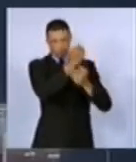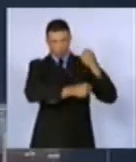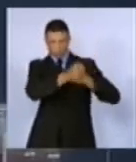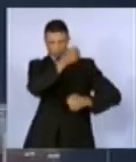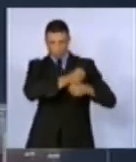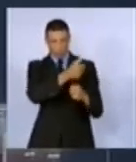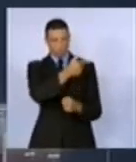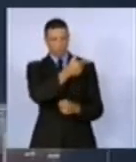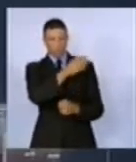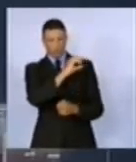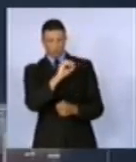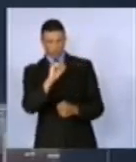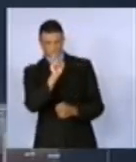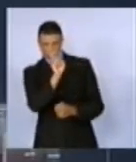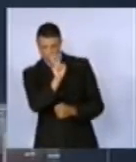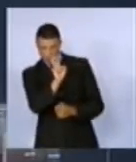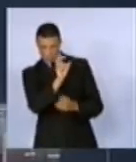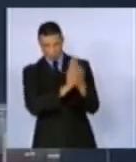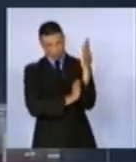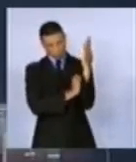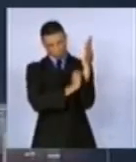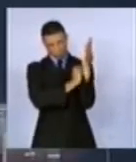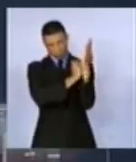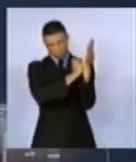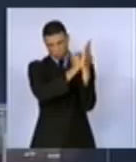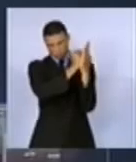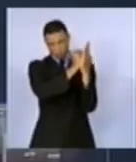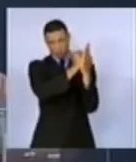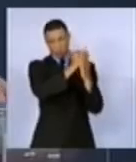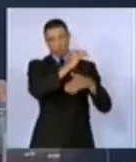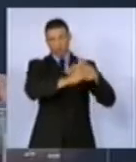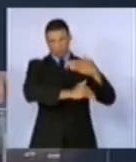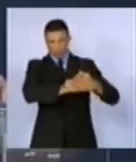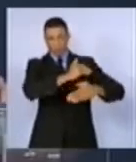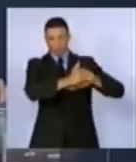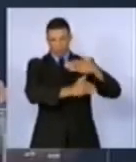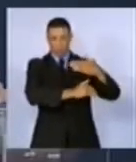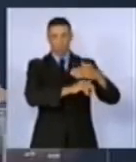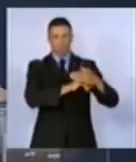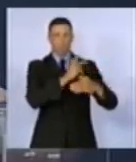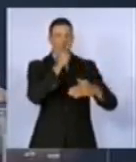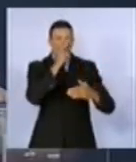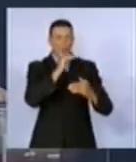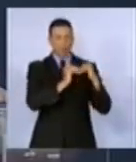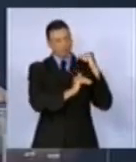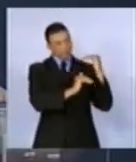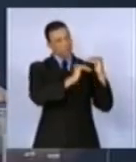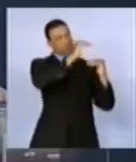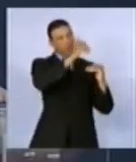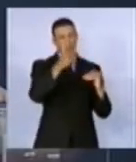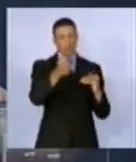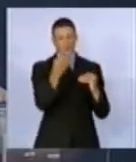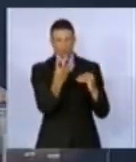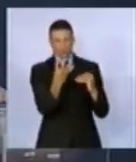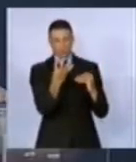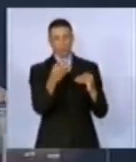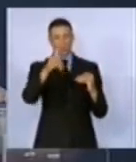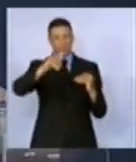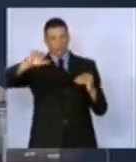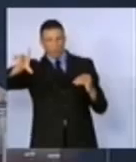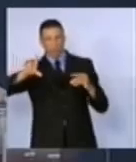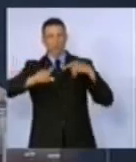2003 foram apenas 3 milhões de toneladas em em 2005 Já começamos a dar um passo para 14 depois sucessivamente